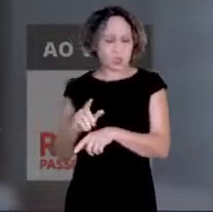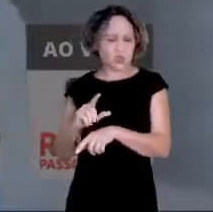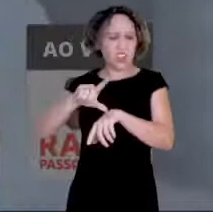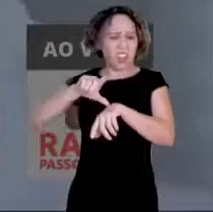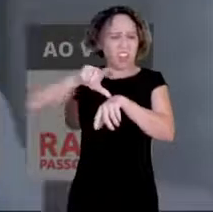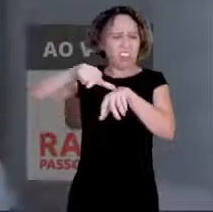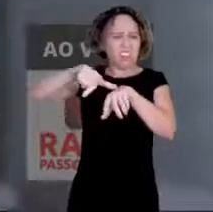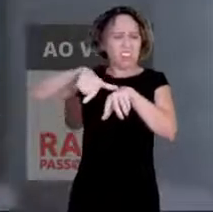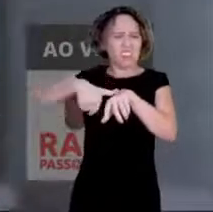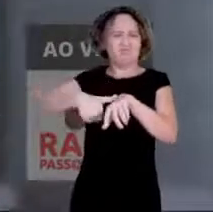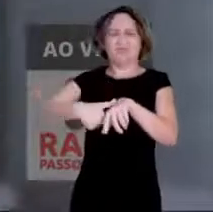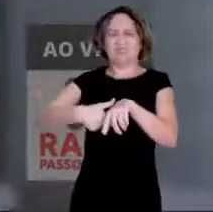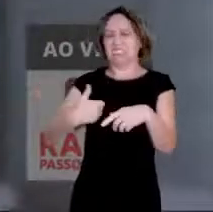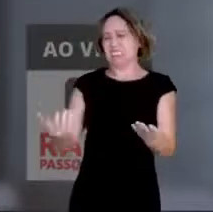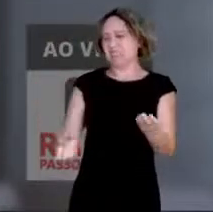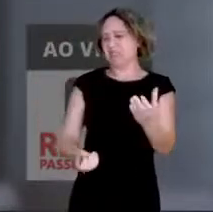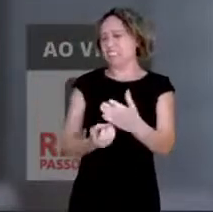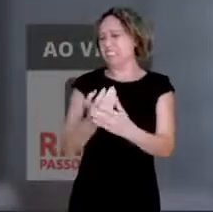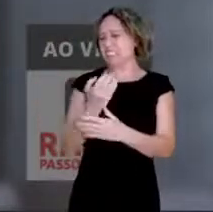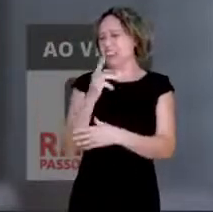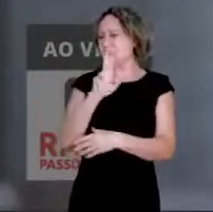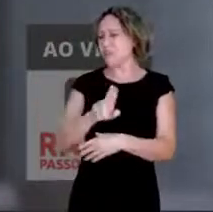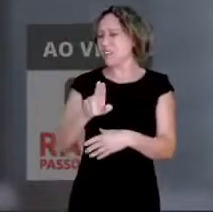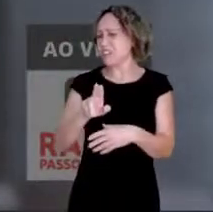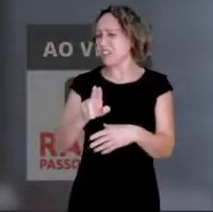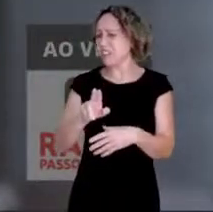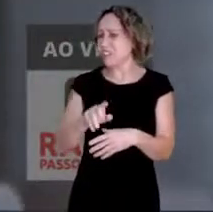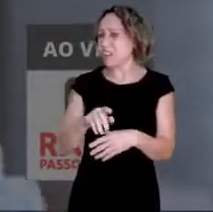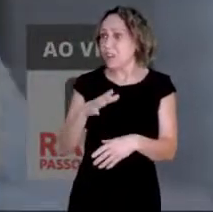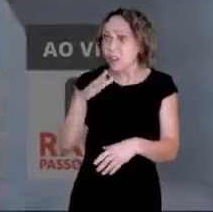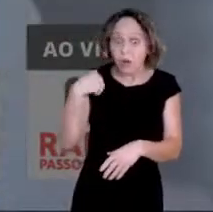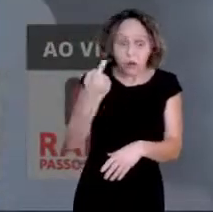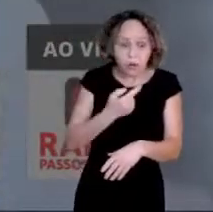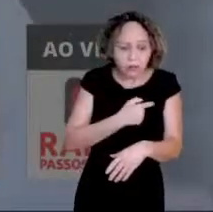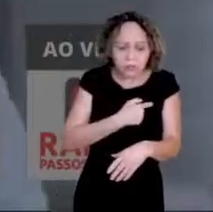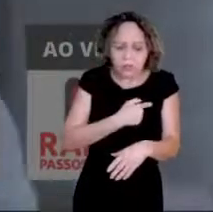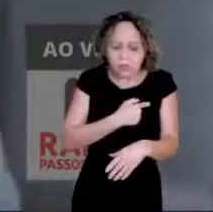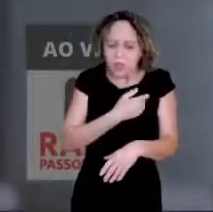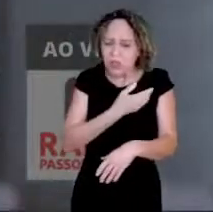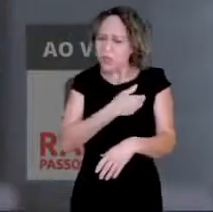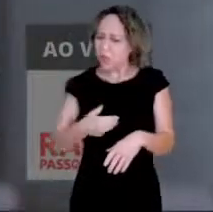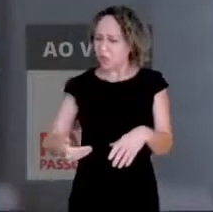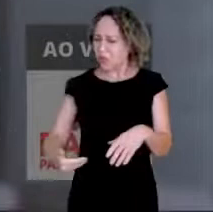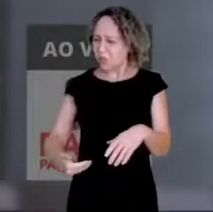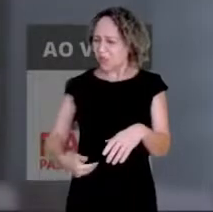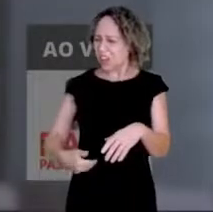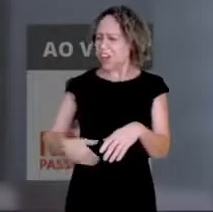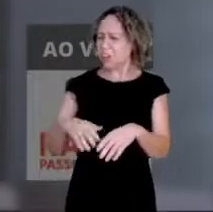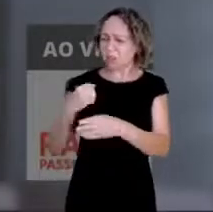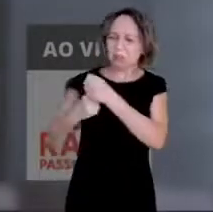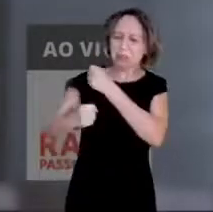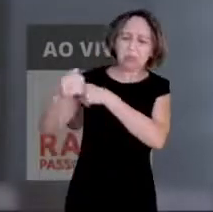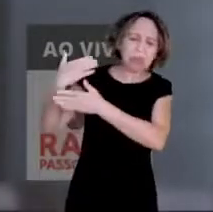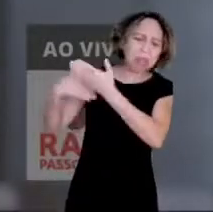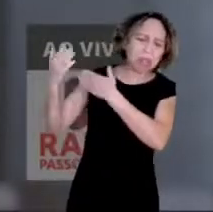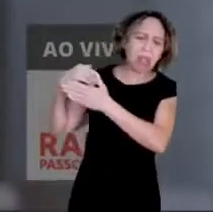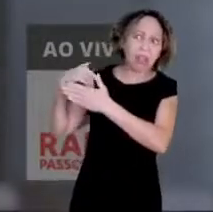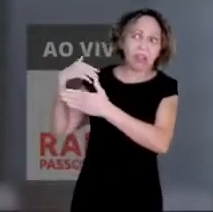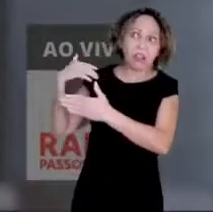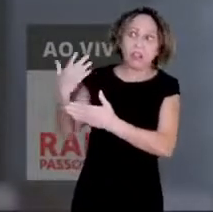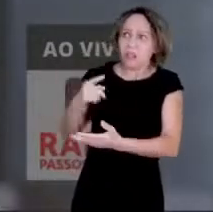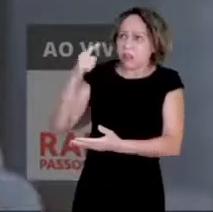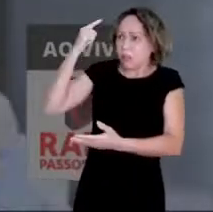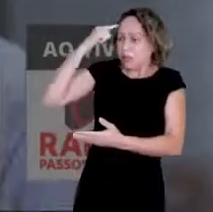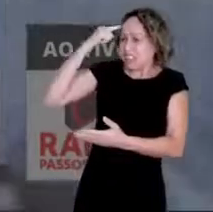caro, é um trabalho, eu diria, quase que revolucionário você fazer investimento na educação nesse país.